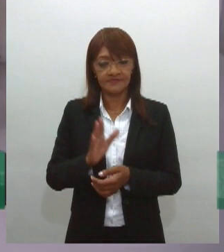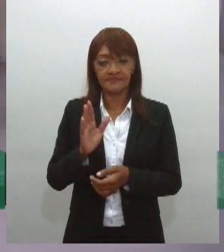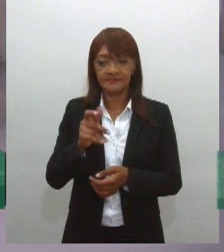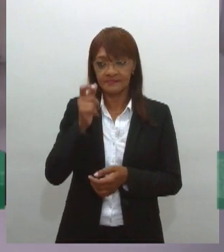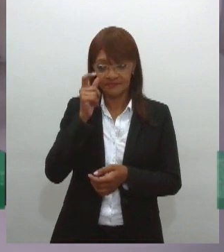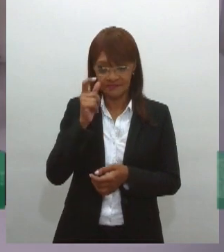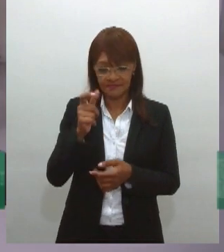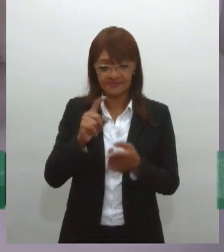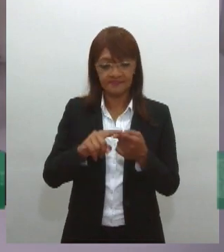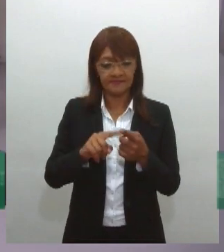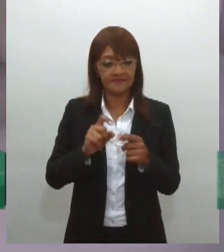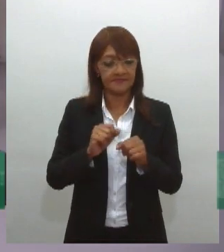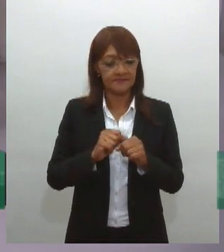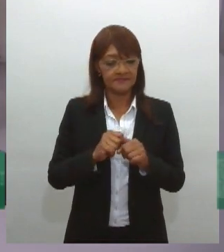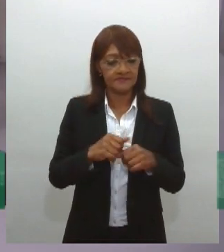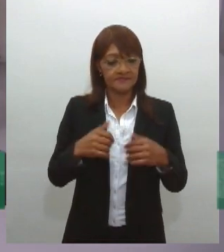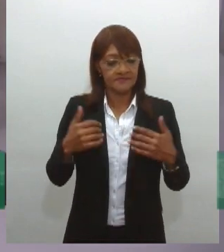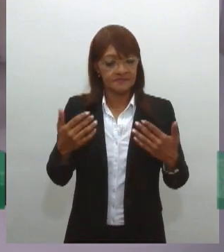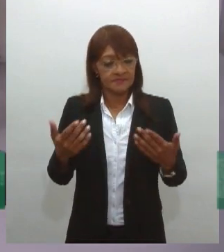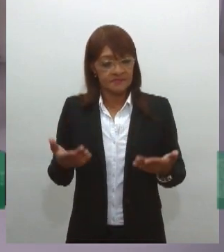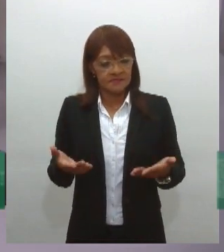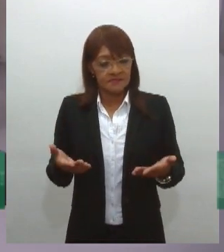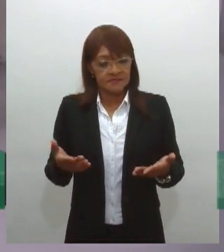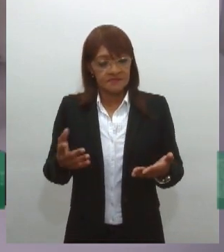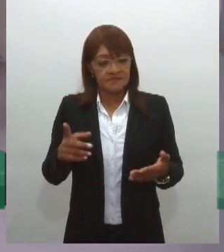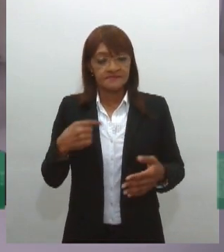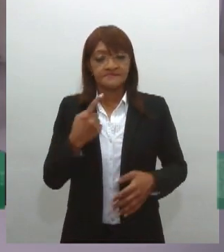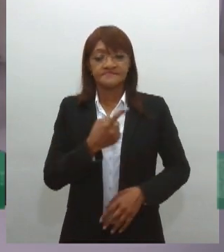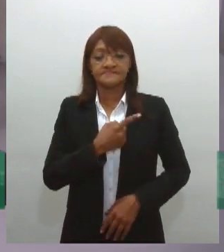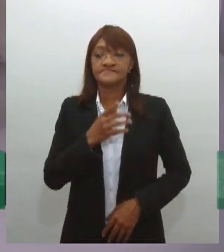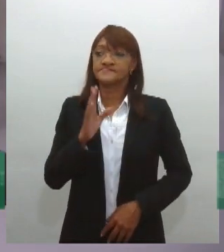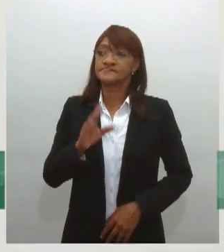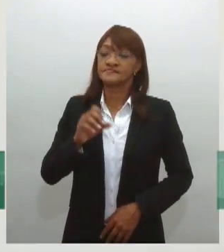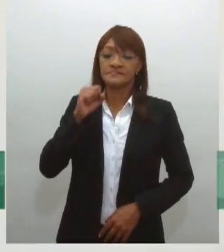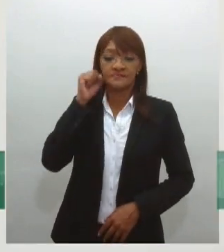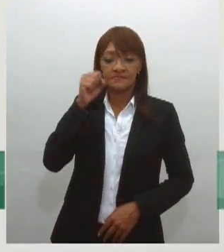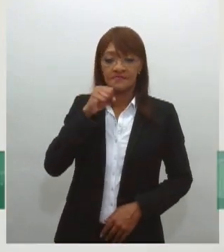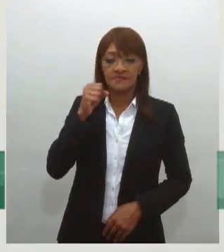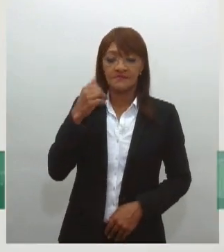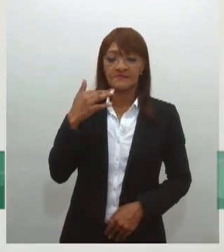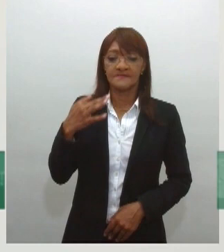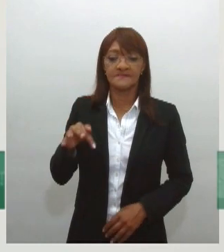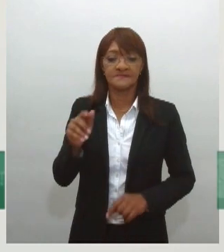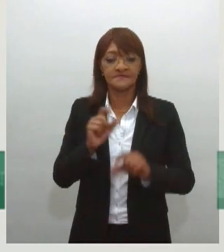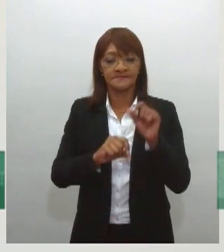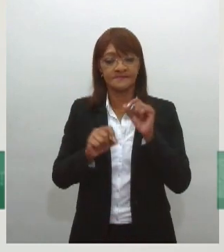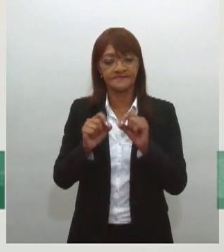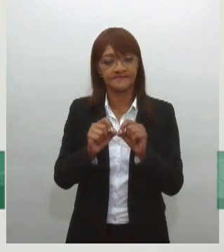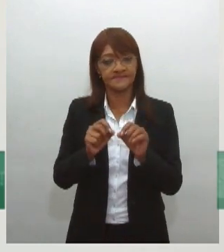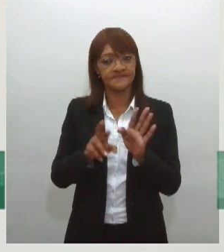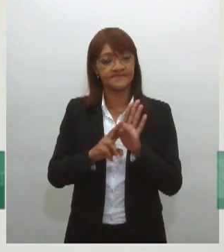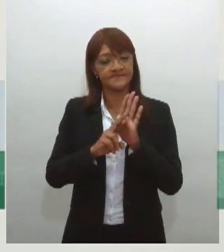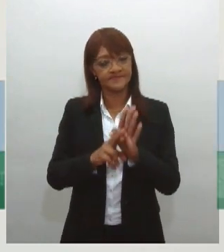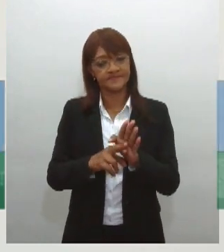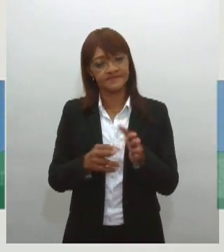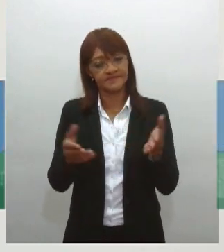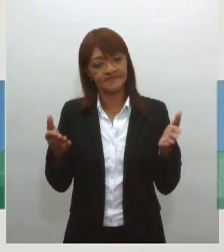inteiro. Tivemos aí no Senado Federal a presença de muitos conferencistas, inclusive representação